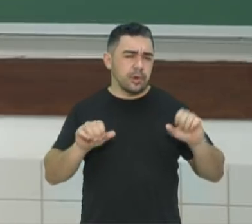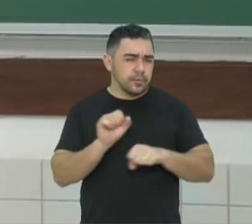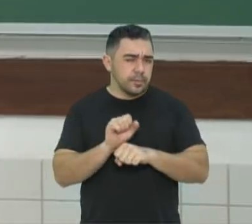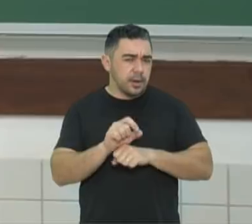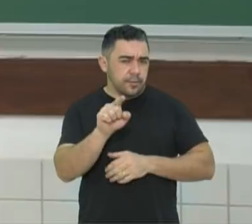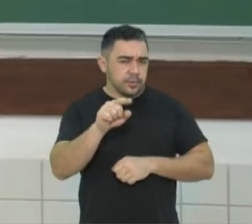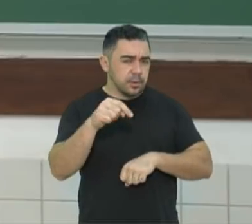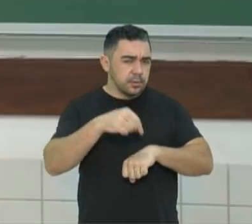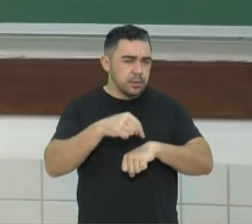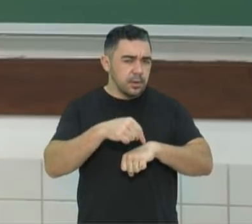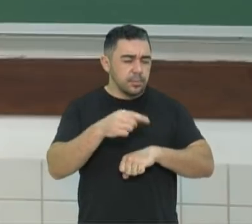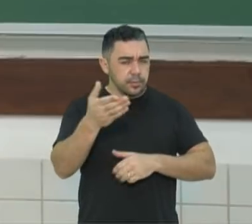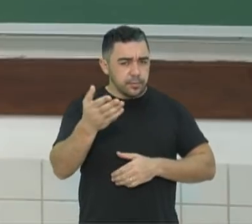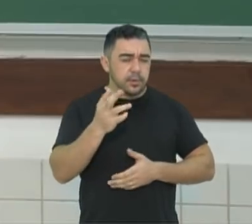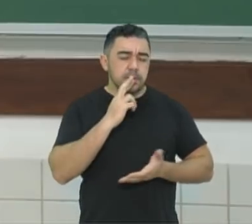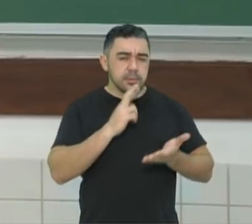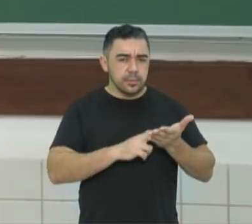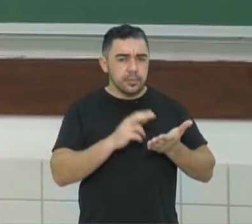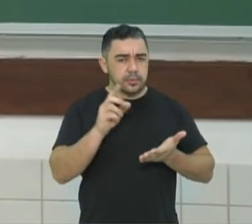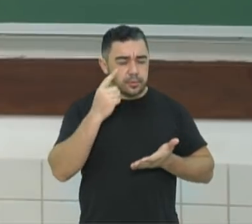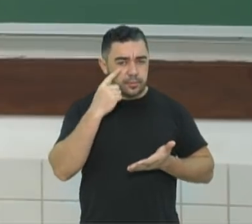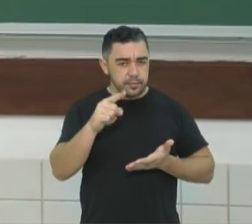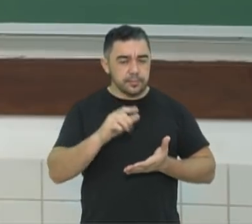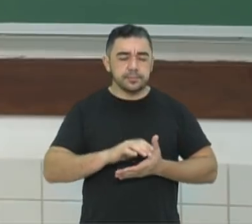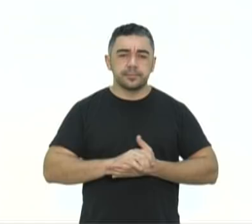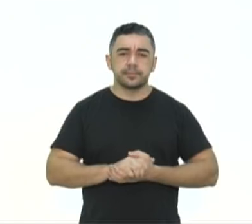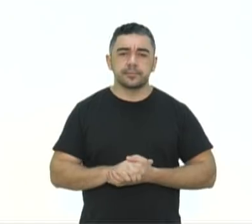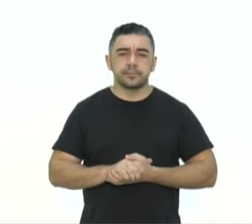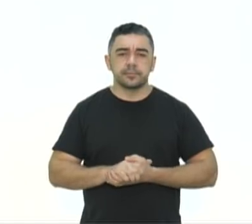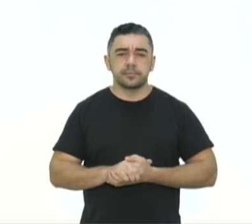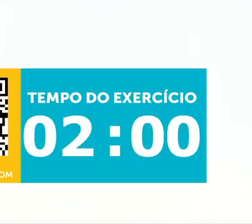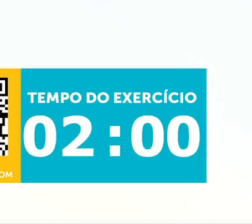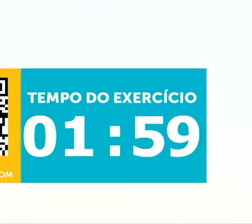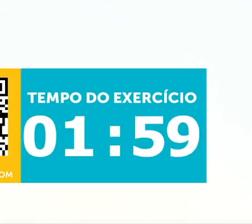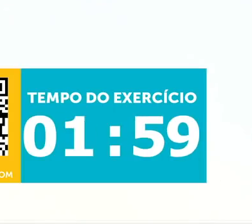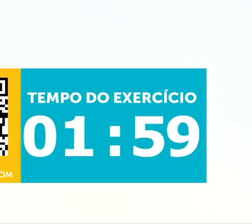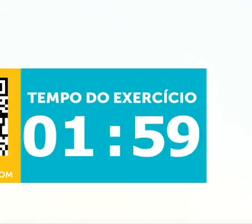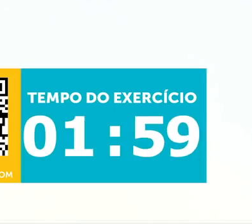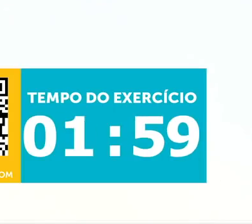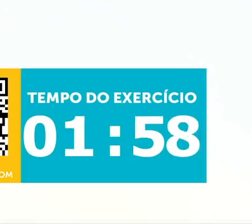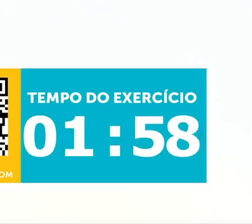alguns minutos para vocês, para que a gente possa então responder.